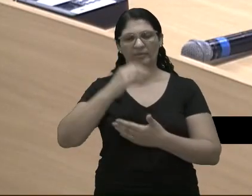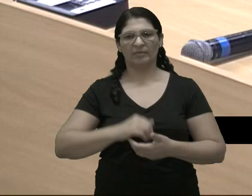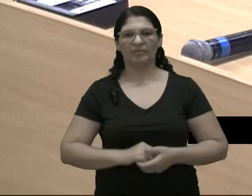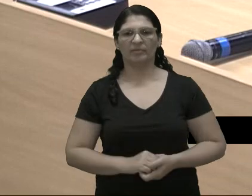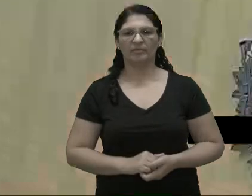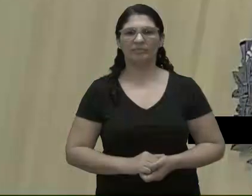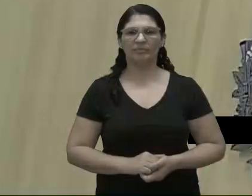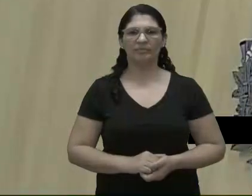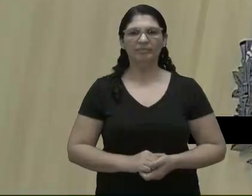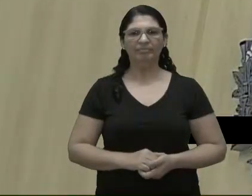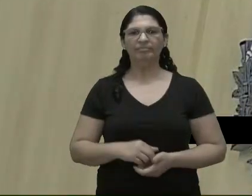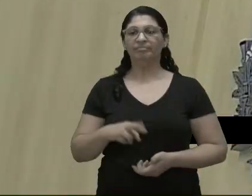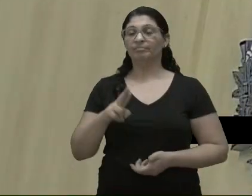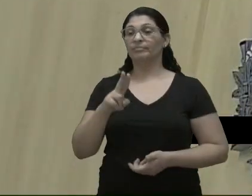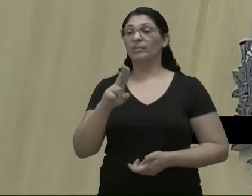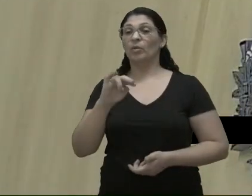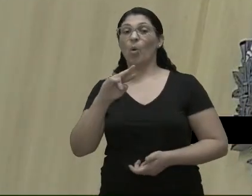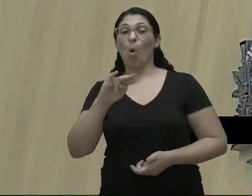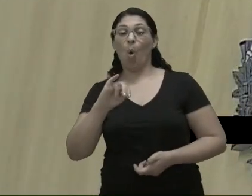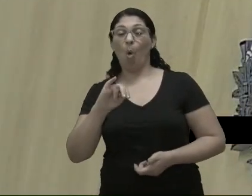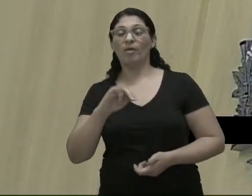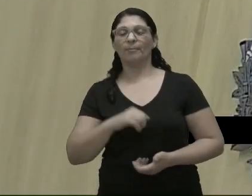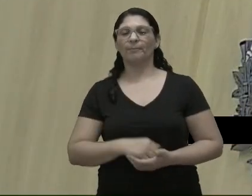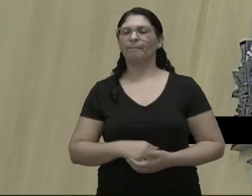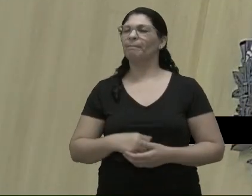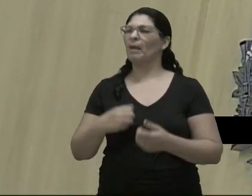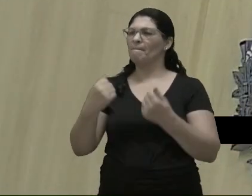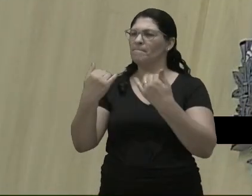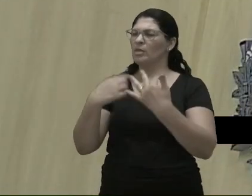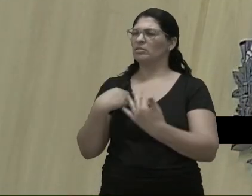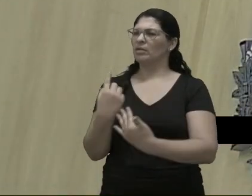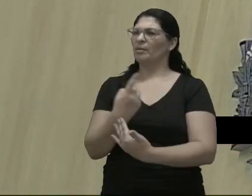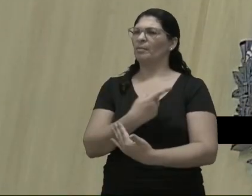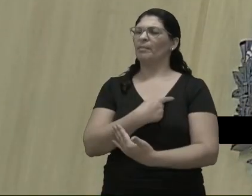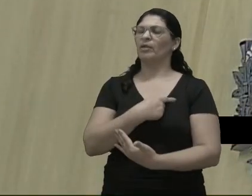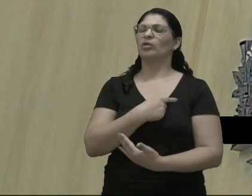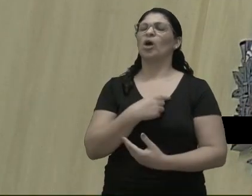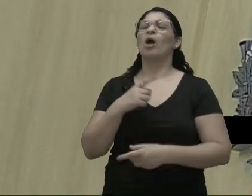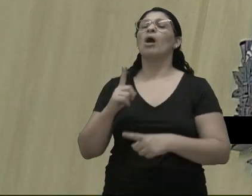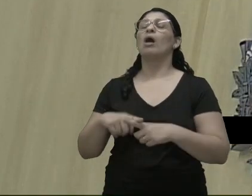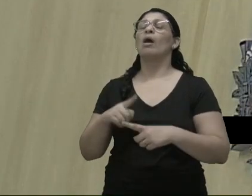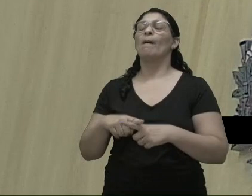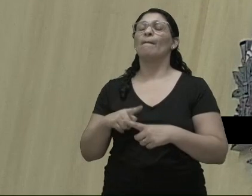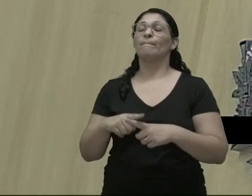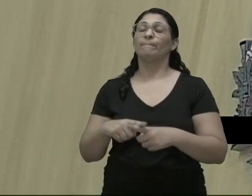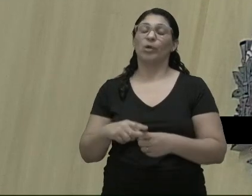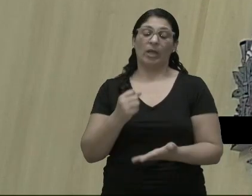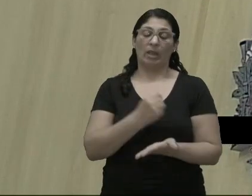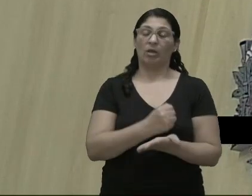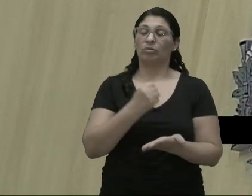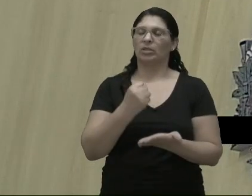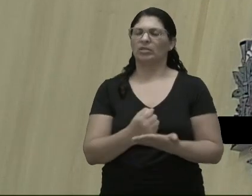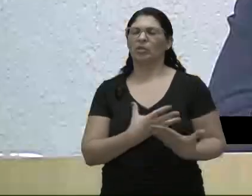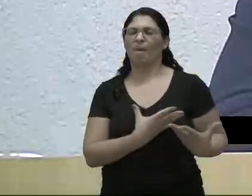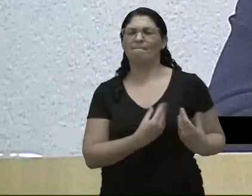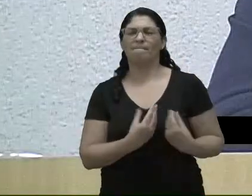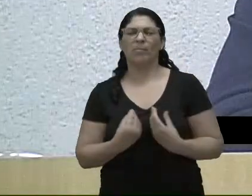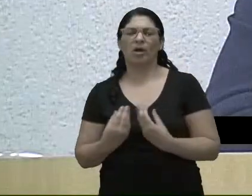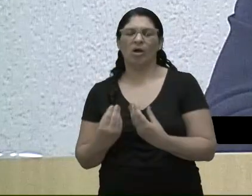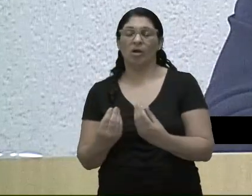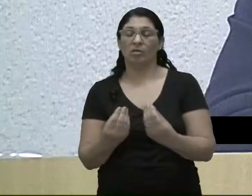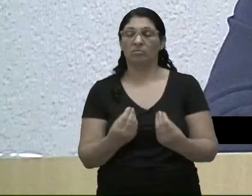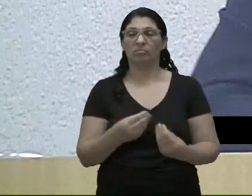Ô, senhor Rui, o senhor pode explicar para a gente o motivo de contratação de um número elevado de pessoas de Tremembé?